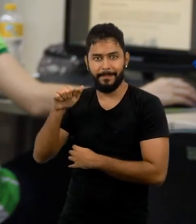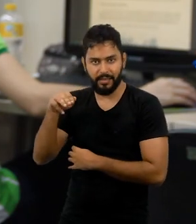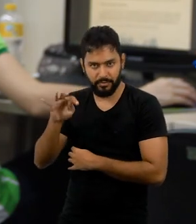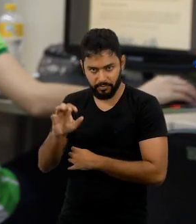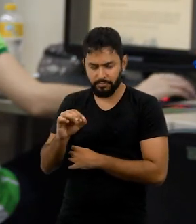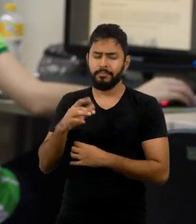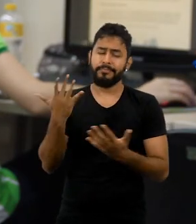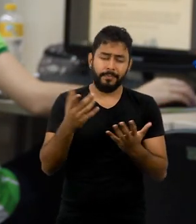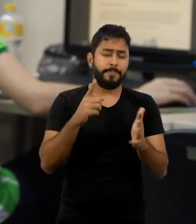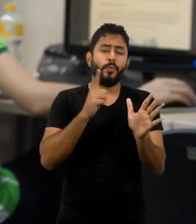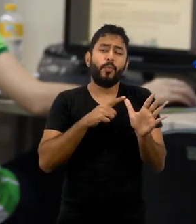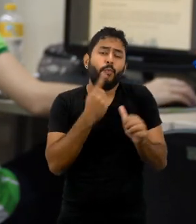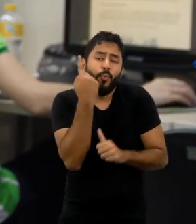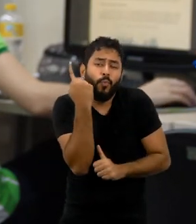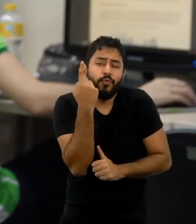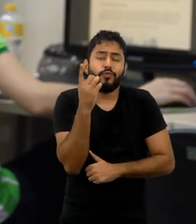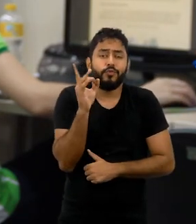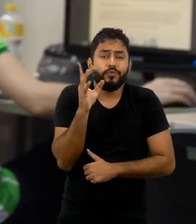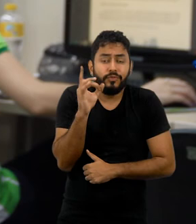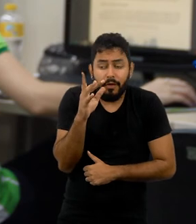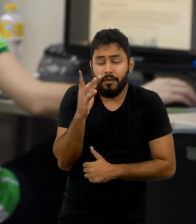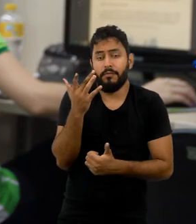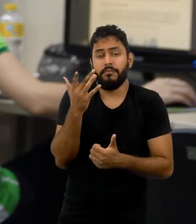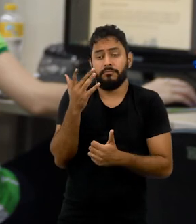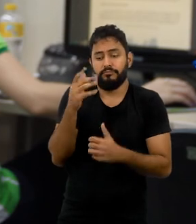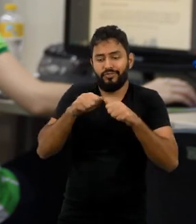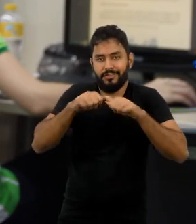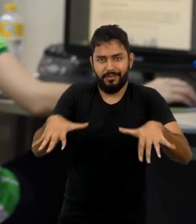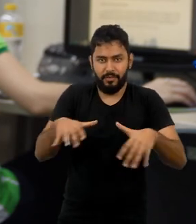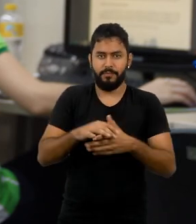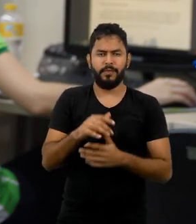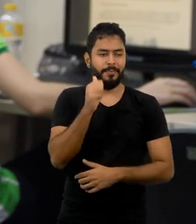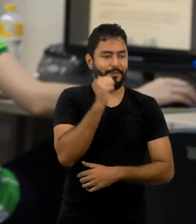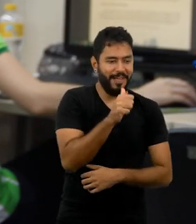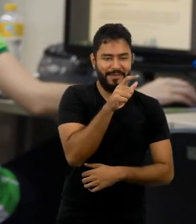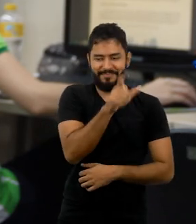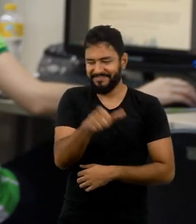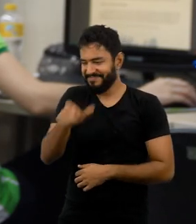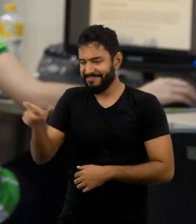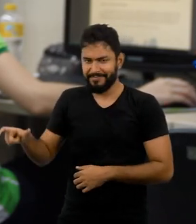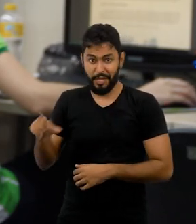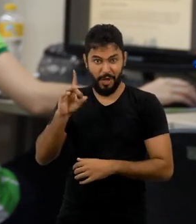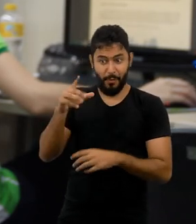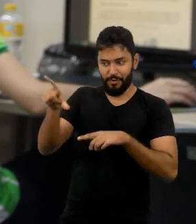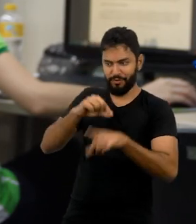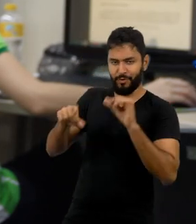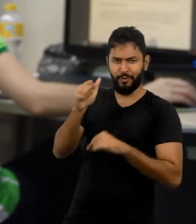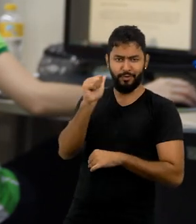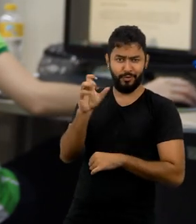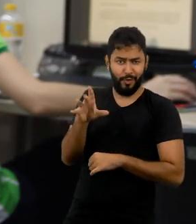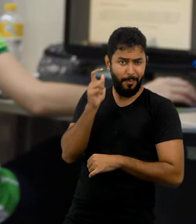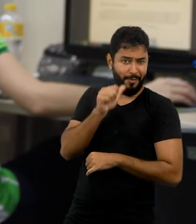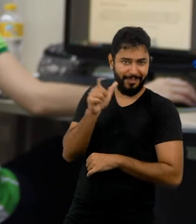extensão. Era uma menina que ia entrar, não é porque eu seleciono só mulheres, não é isso. Temos muitas alunas nos cursos